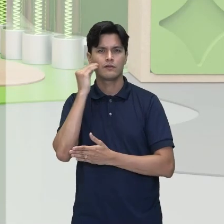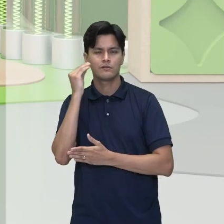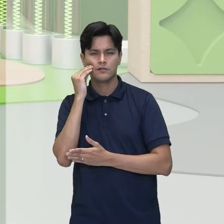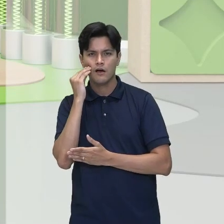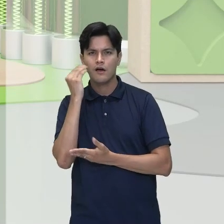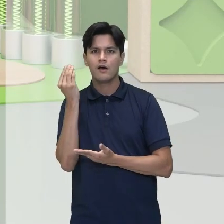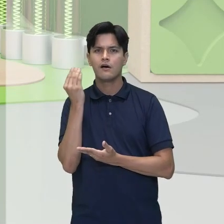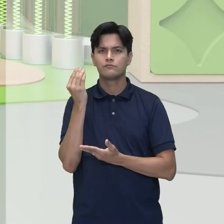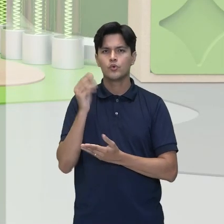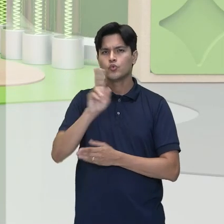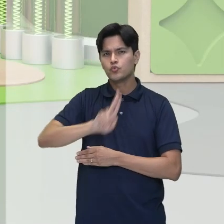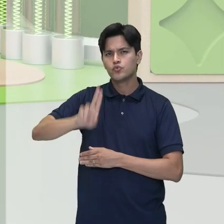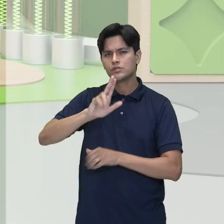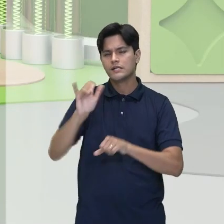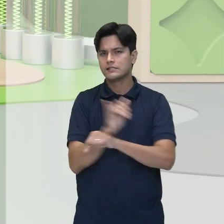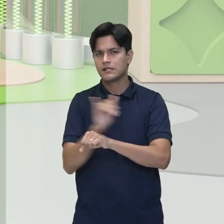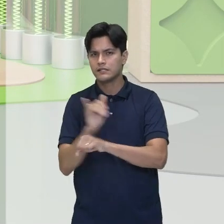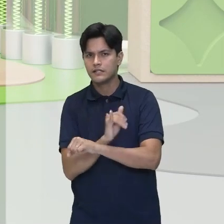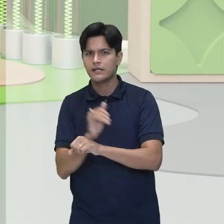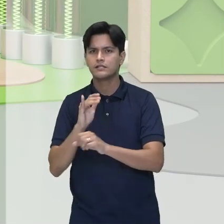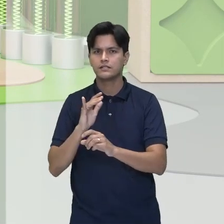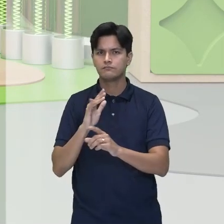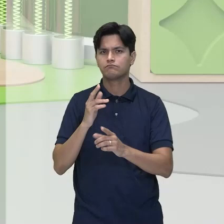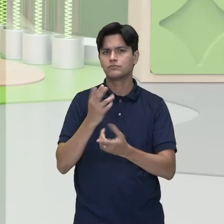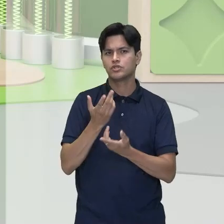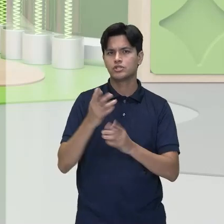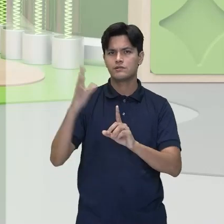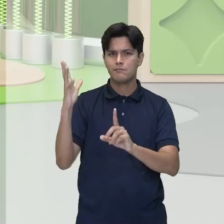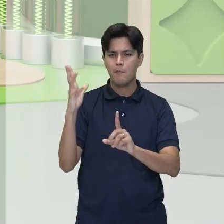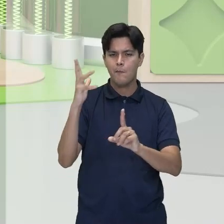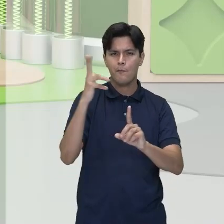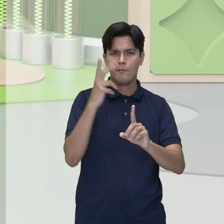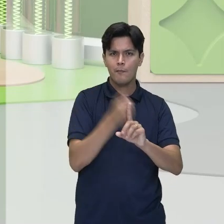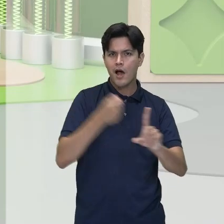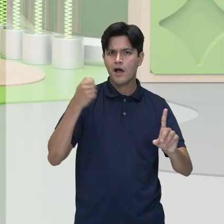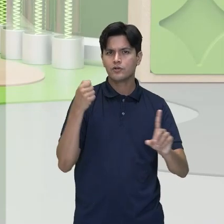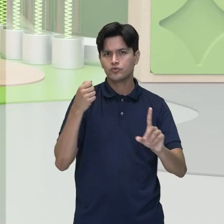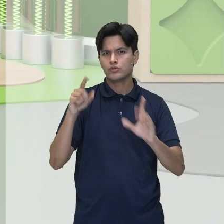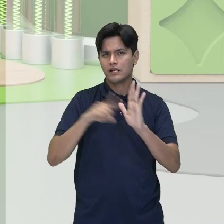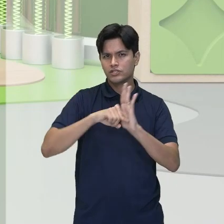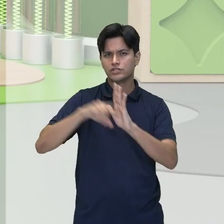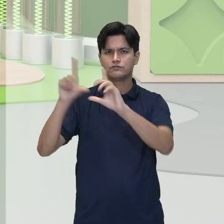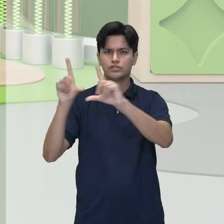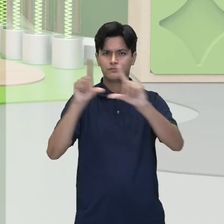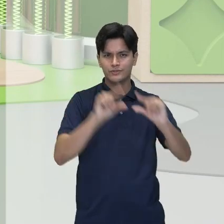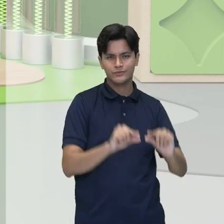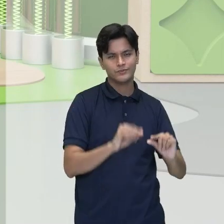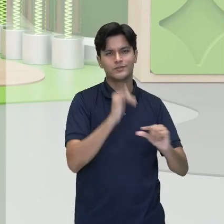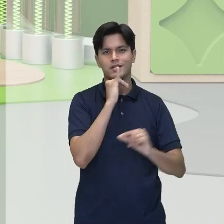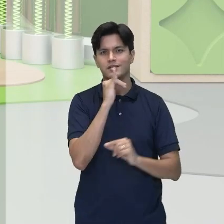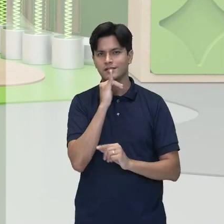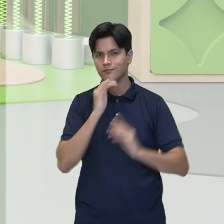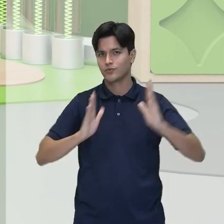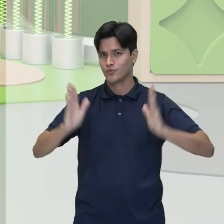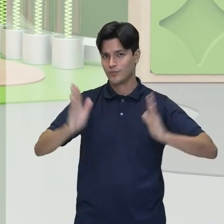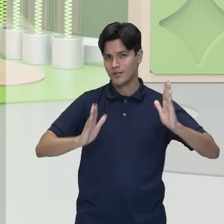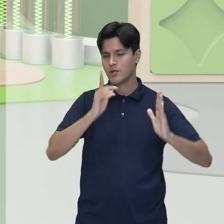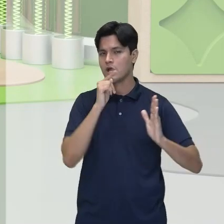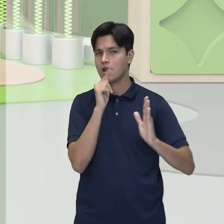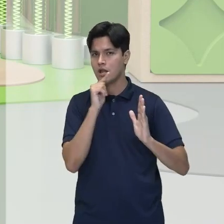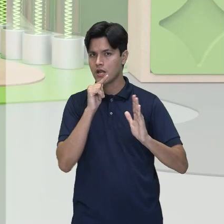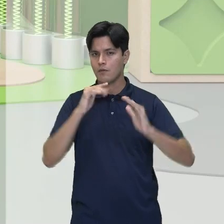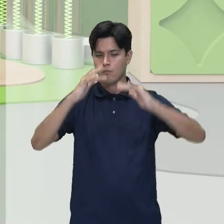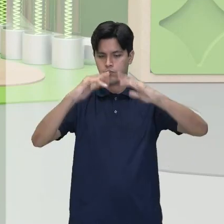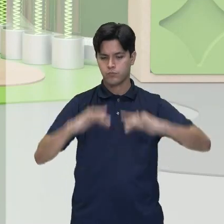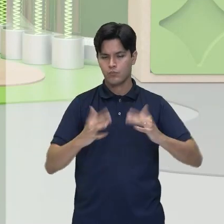né, de se preocupar, sabendo que está no meio ali de uma seca, né, tentar não causar, então, queimadas,